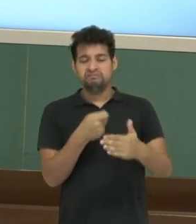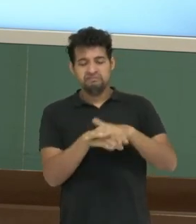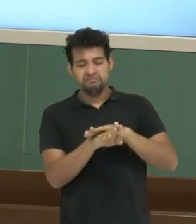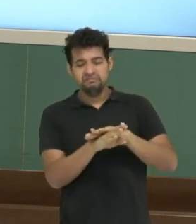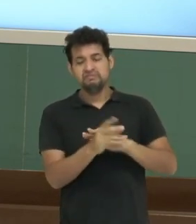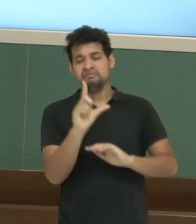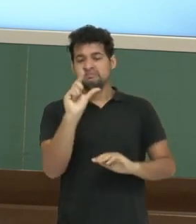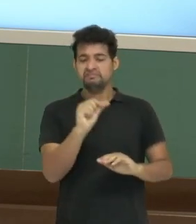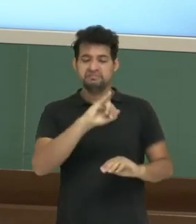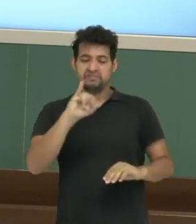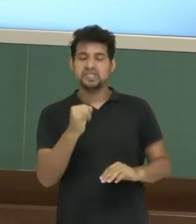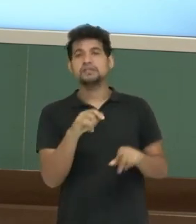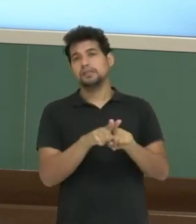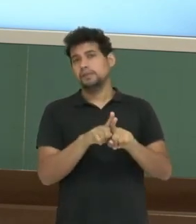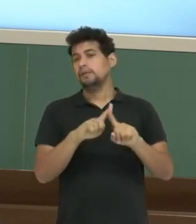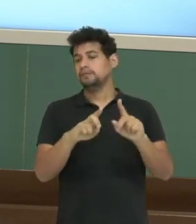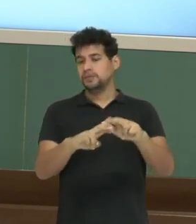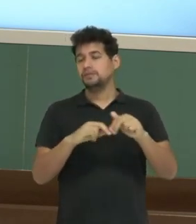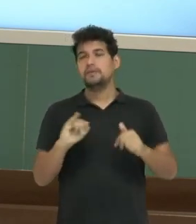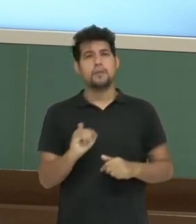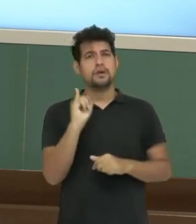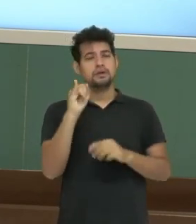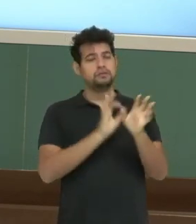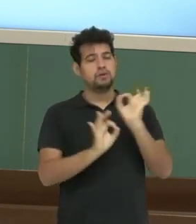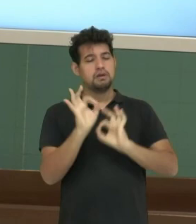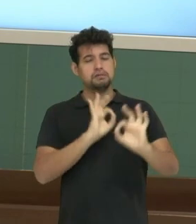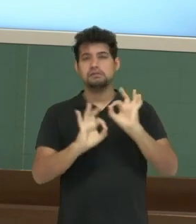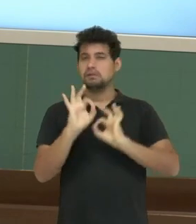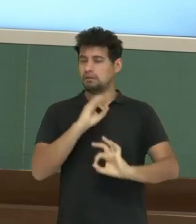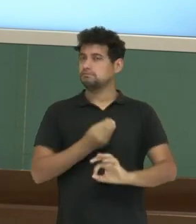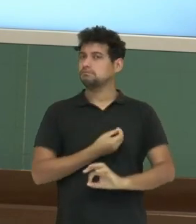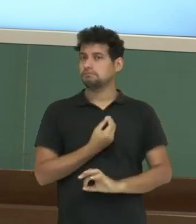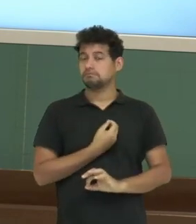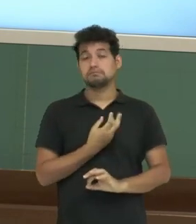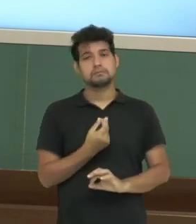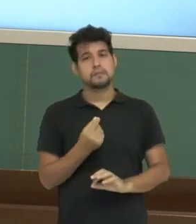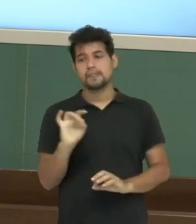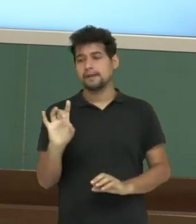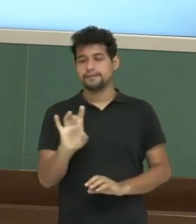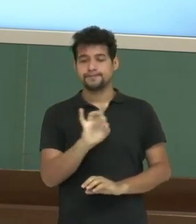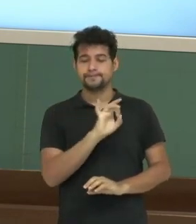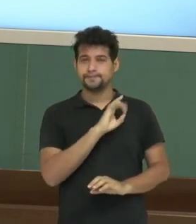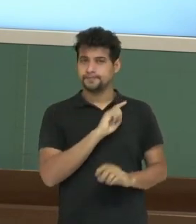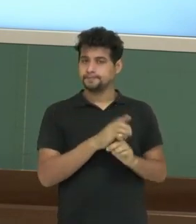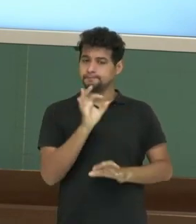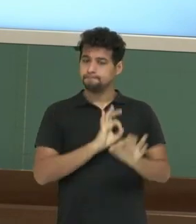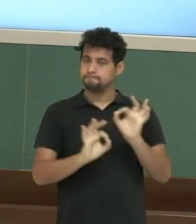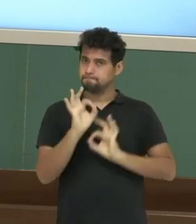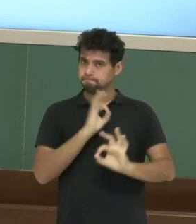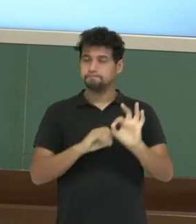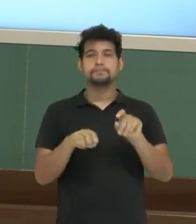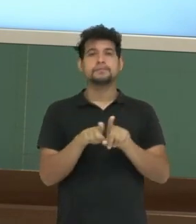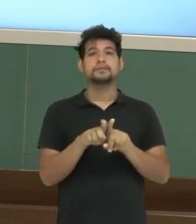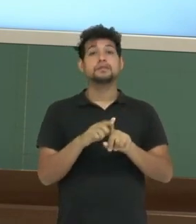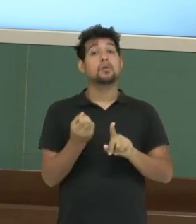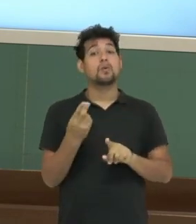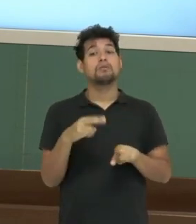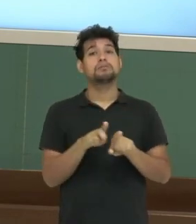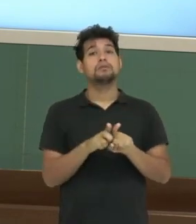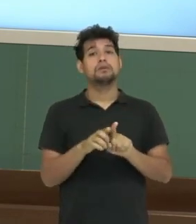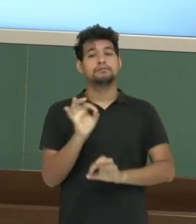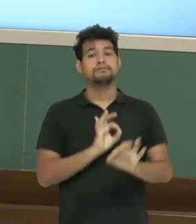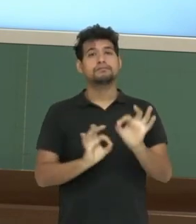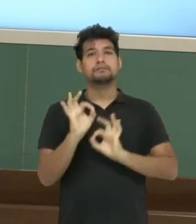fica menor o juro. Por isso que é importante a organização tanto individual, a organização financeira, quanto